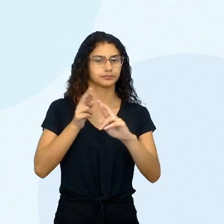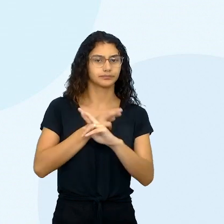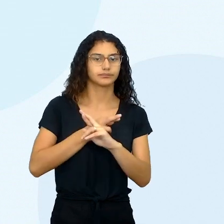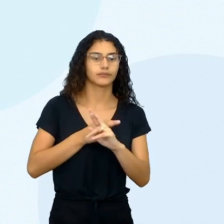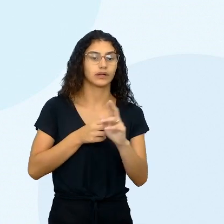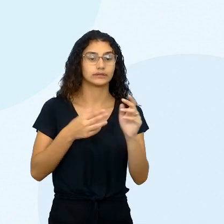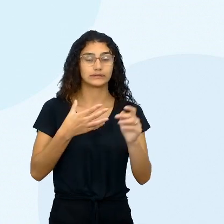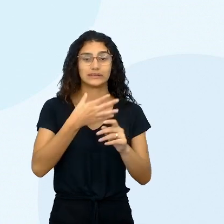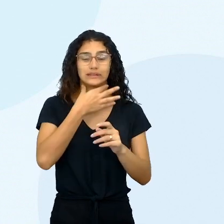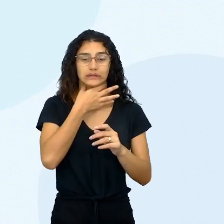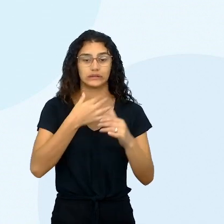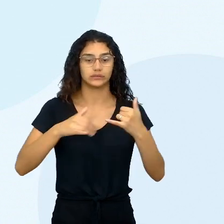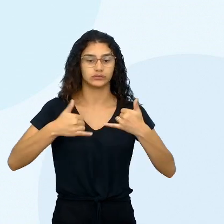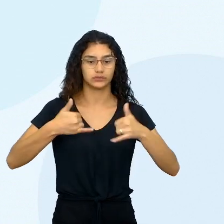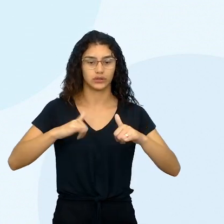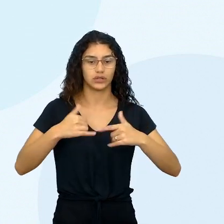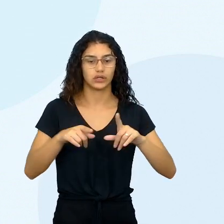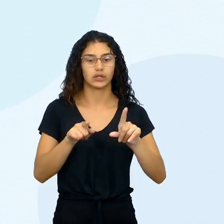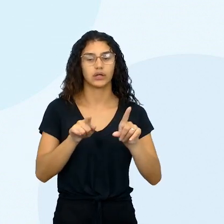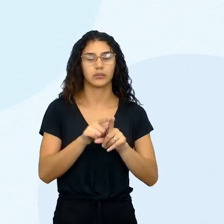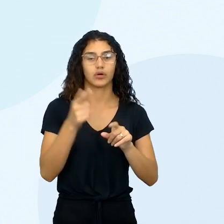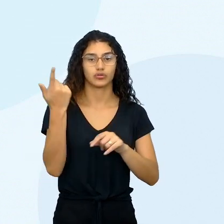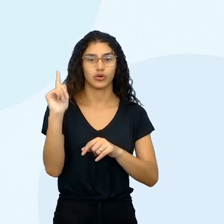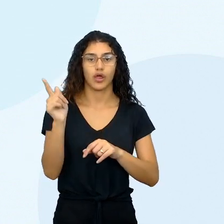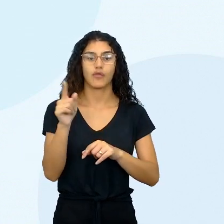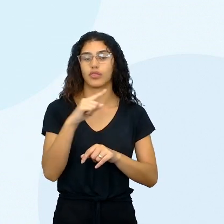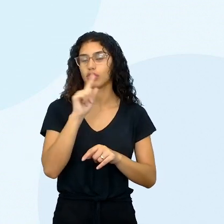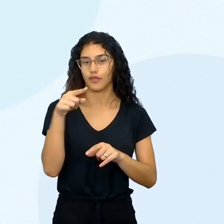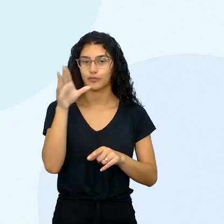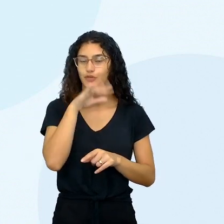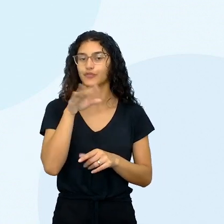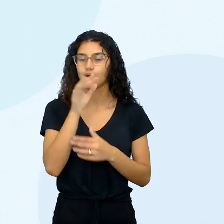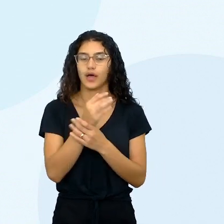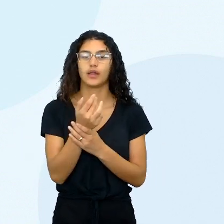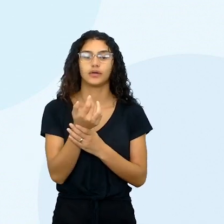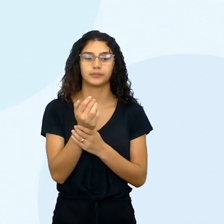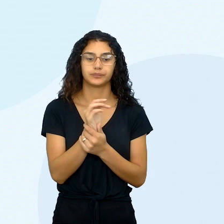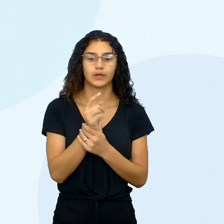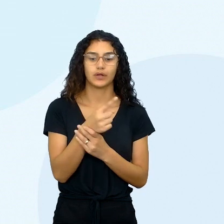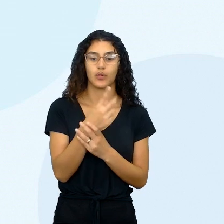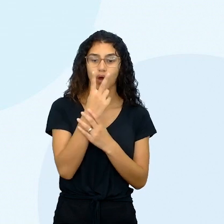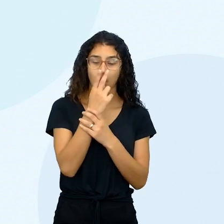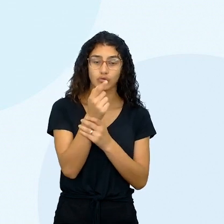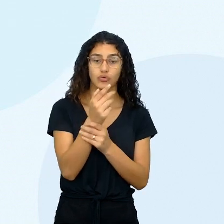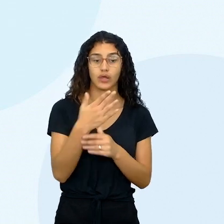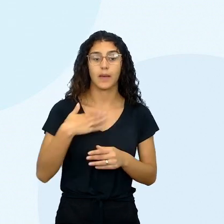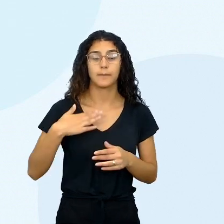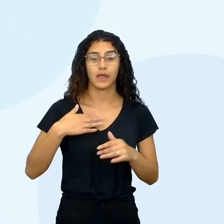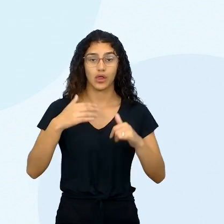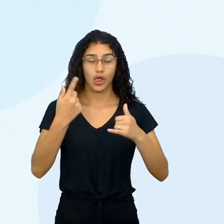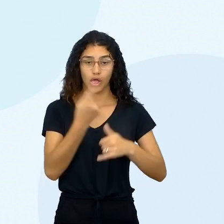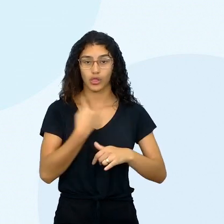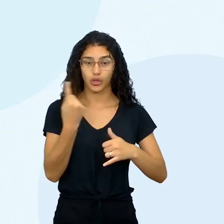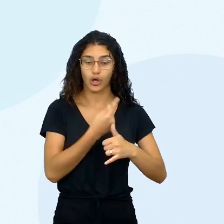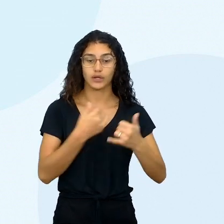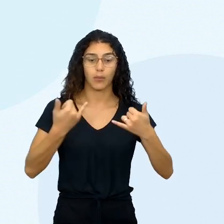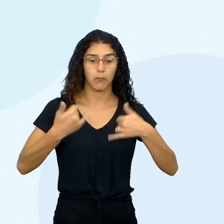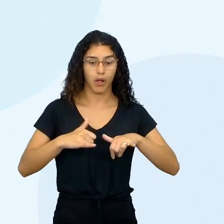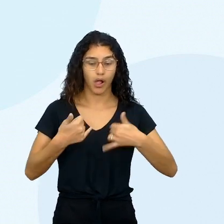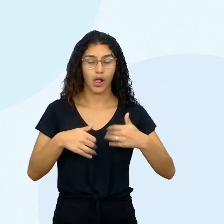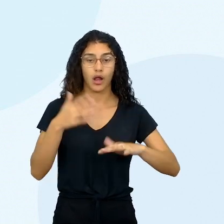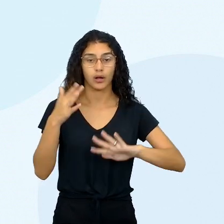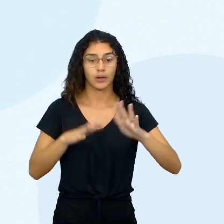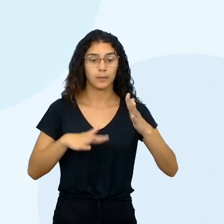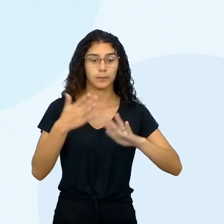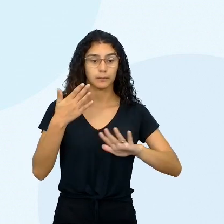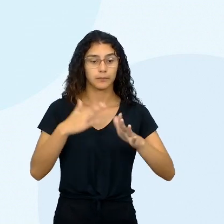crise energética. Os geógrafos aí depois me corrijam, mas se eu não me engano, a nossa matriz elétrica, ela depende da